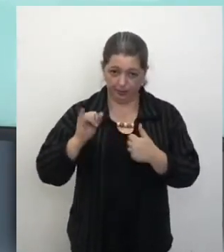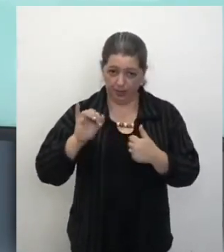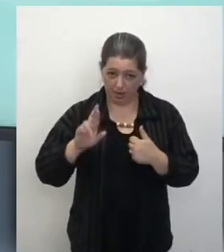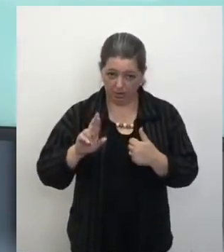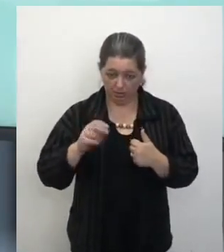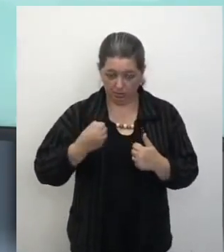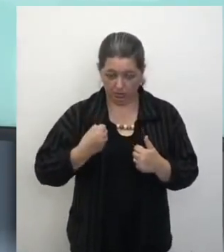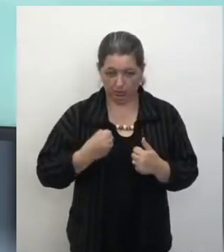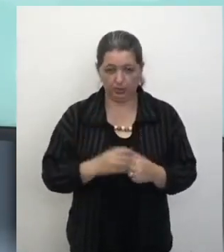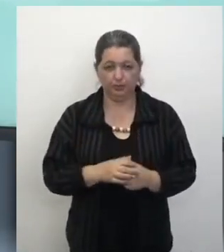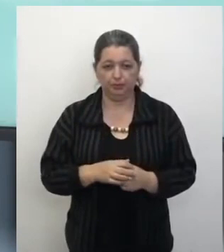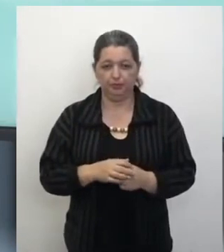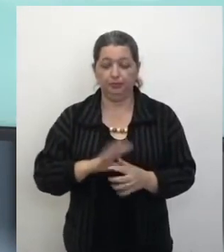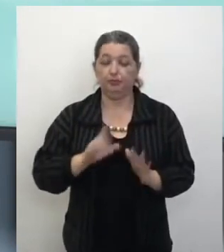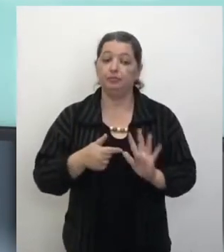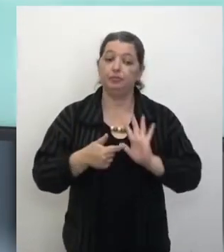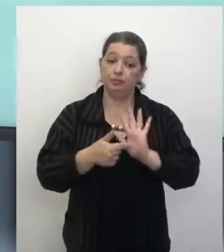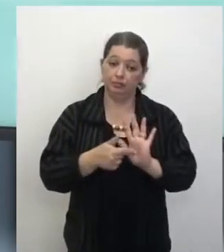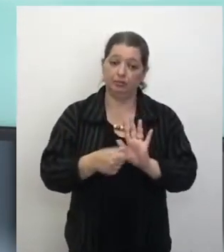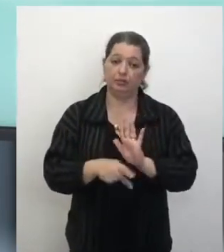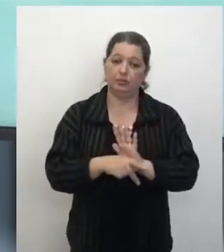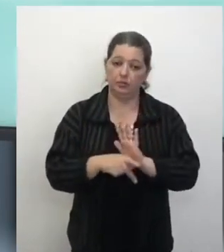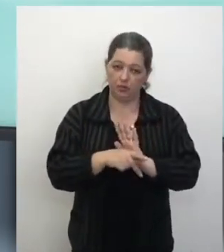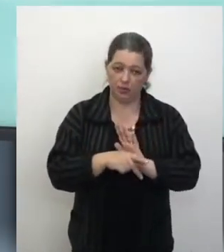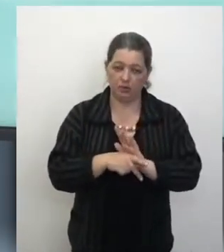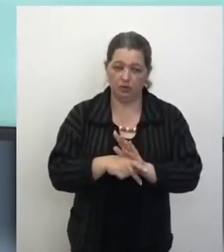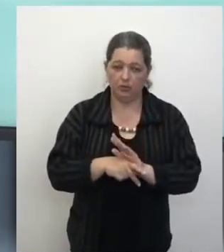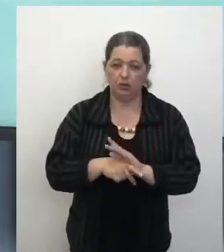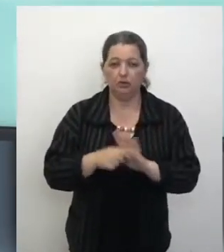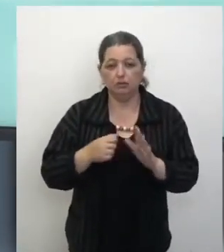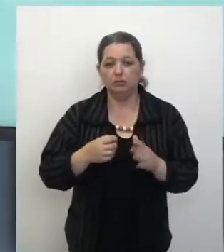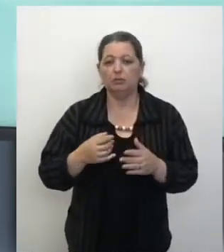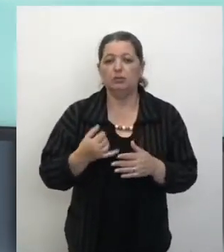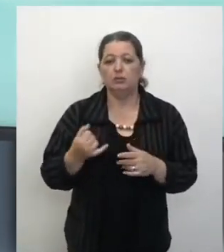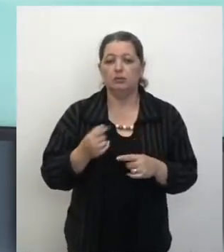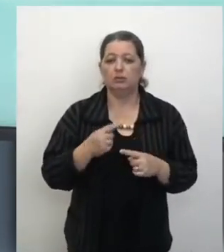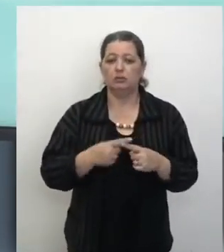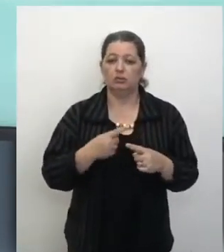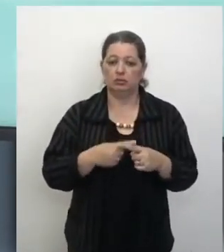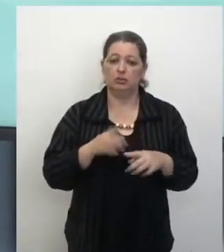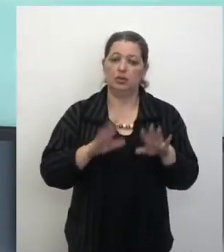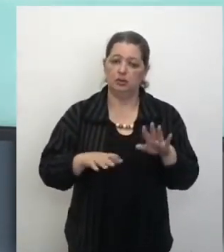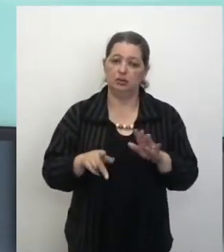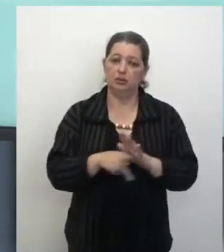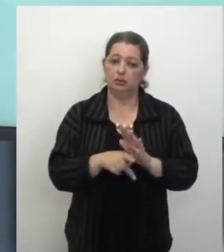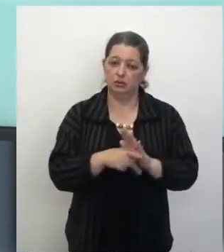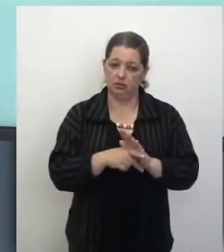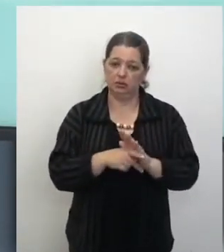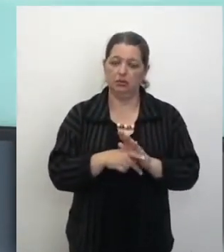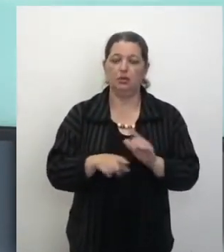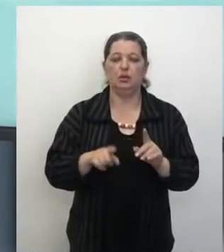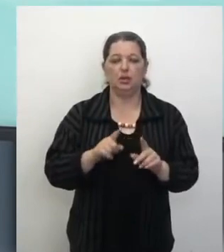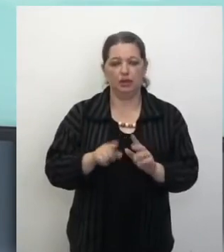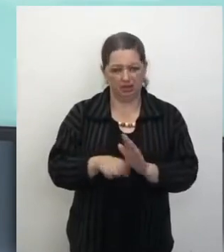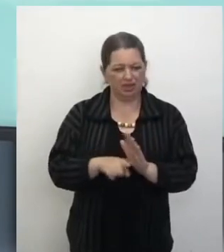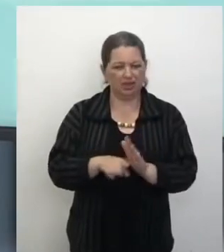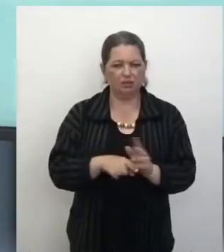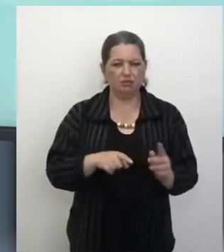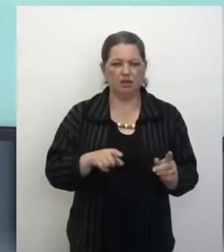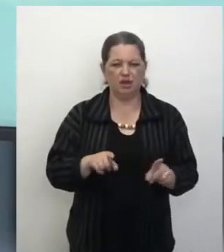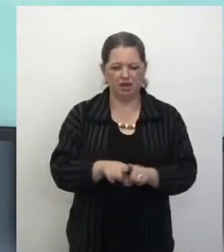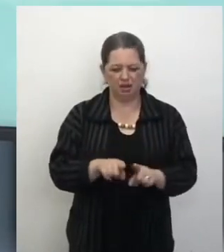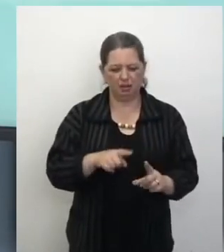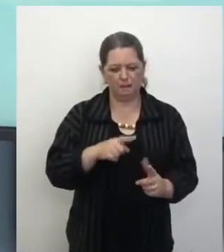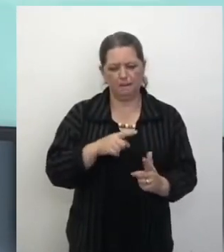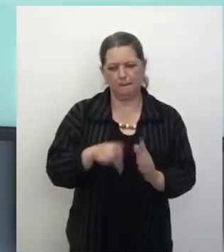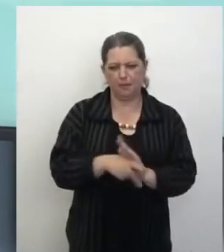bem? Isso quando eles aparecem na forma de decimal. Porque pode acontecer deles aparecerem no formato de raiz. Ai, professora, você vai mostrar como a